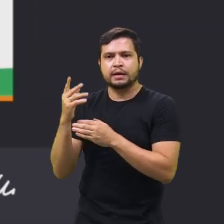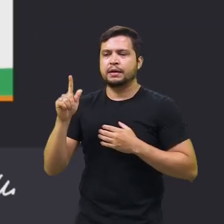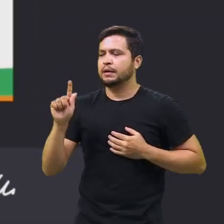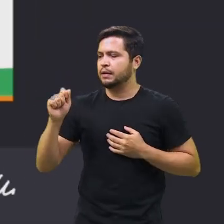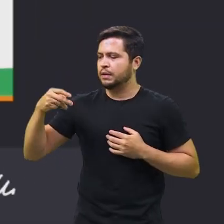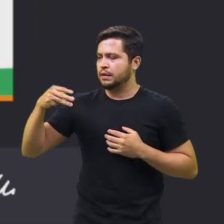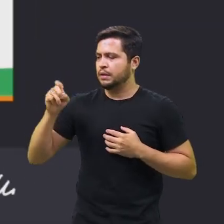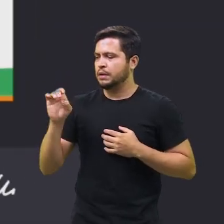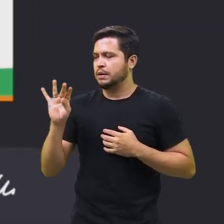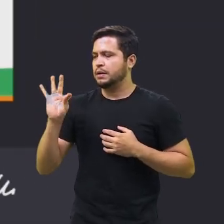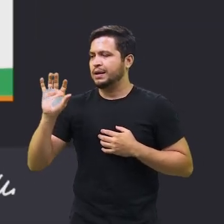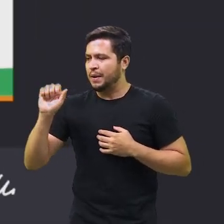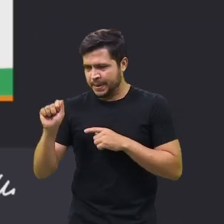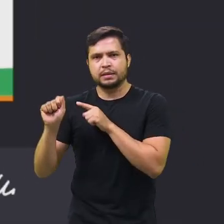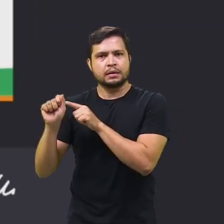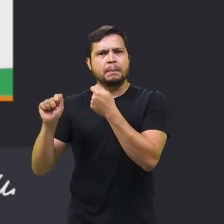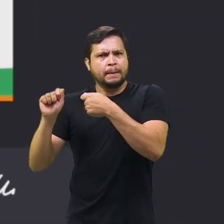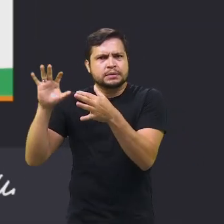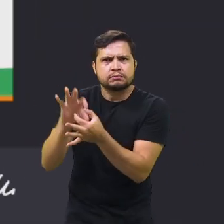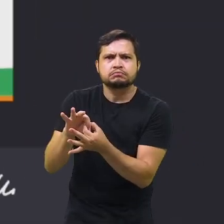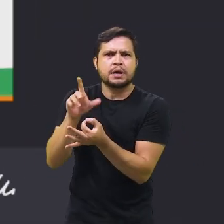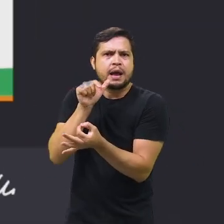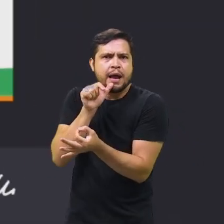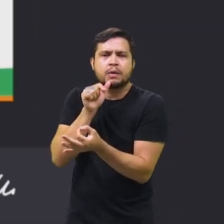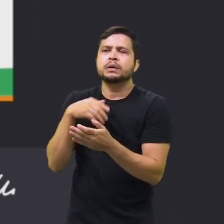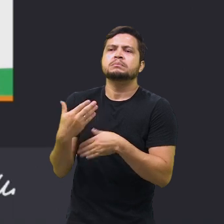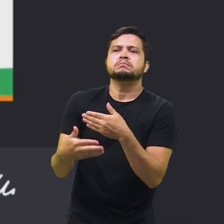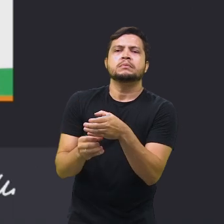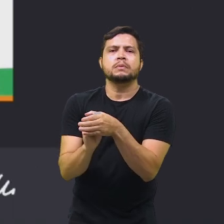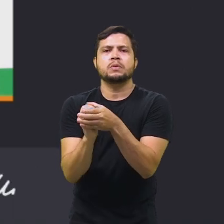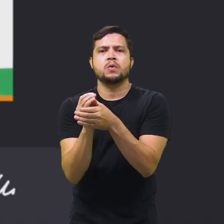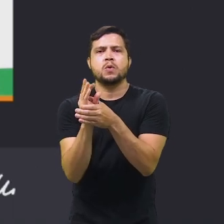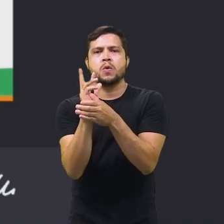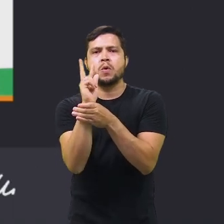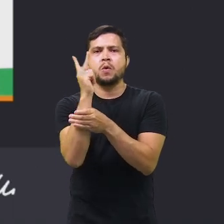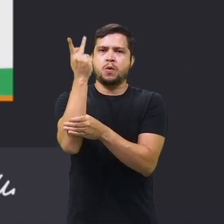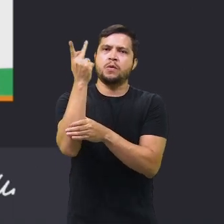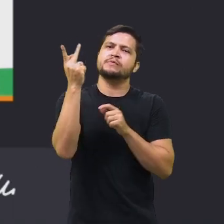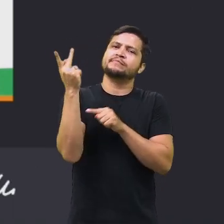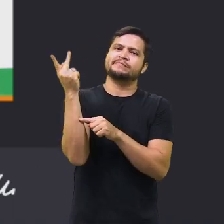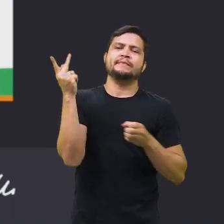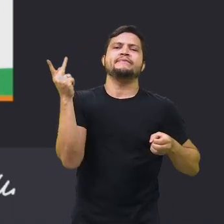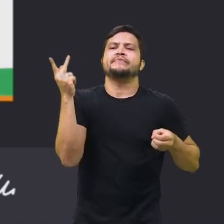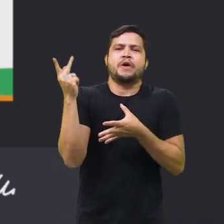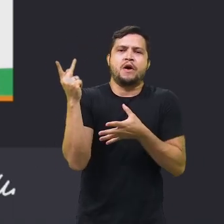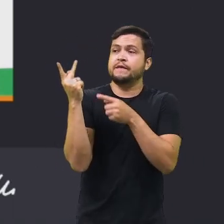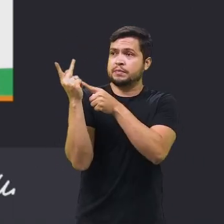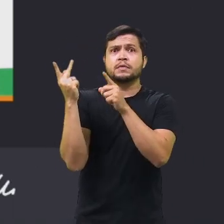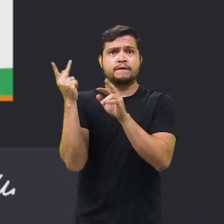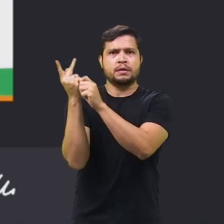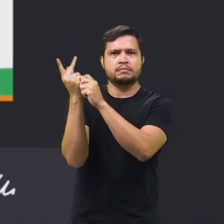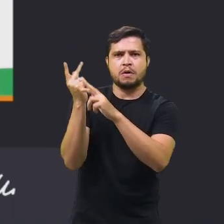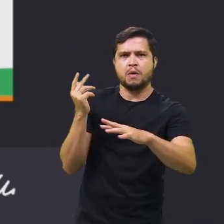se fecundam na presença da água e aí dá origem a uma nova planta que vai ser um novo esporófito, que vai lançar